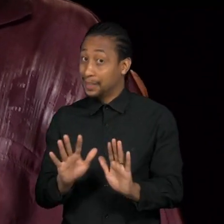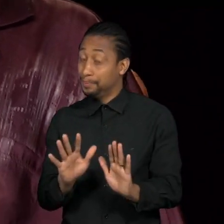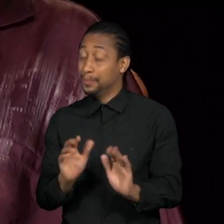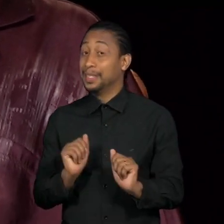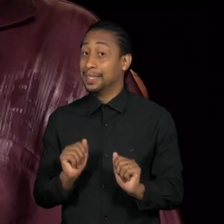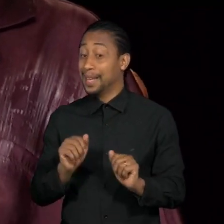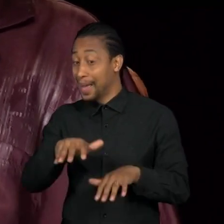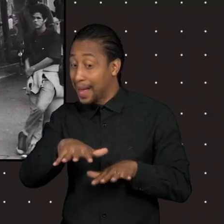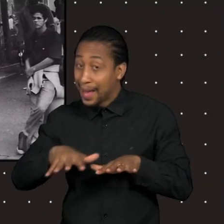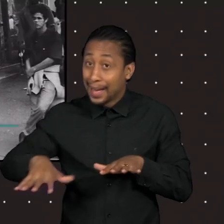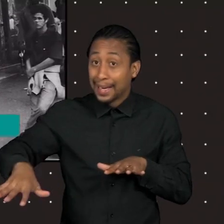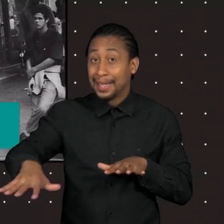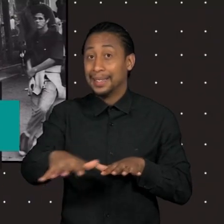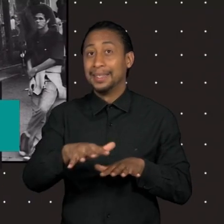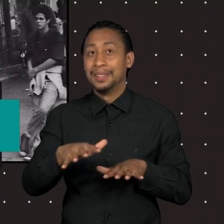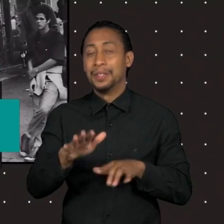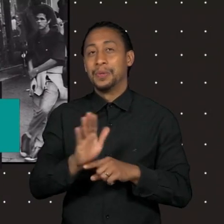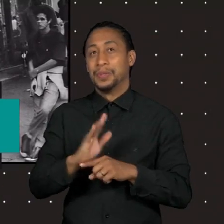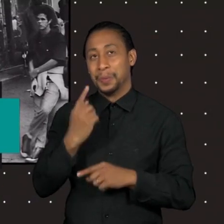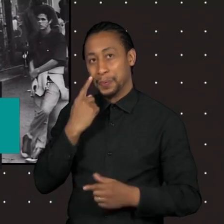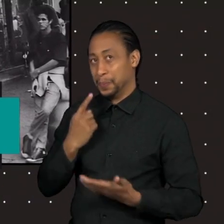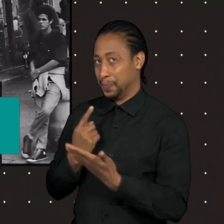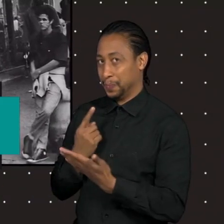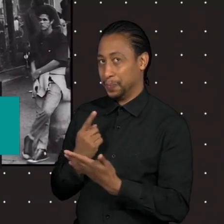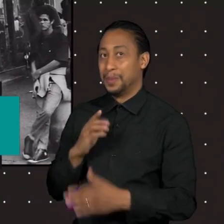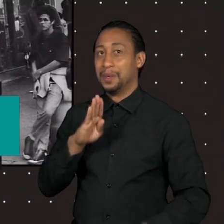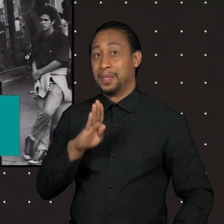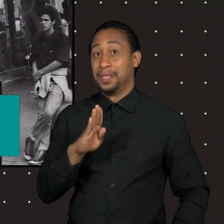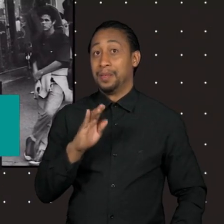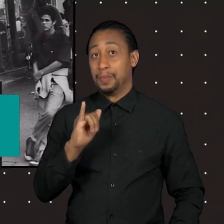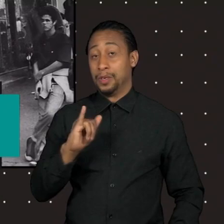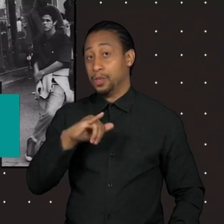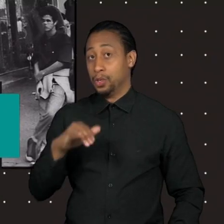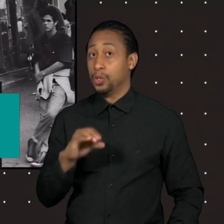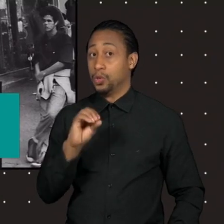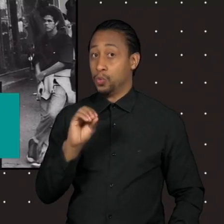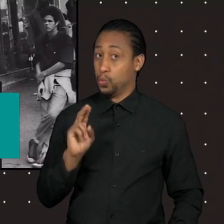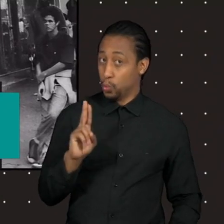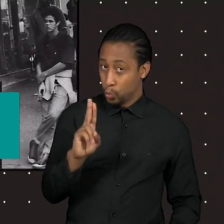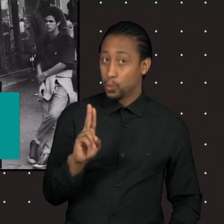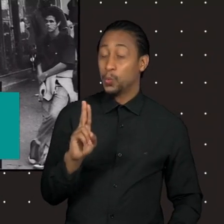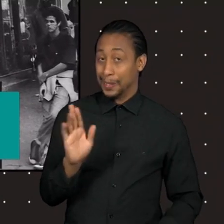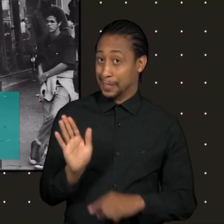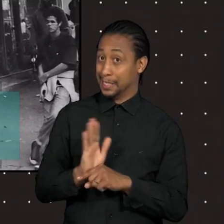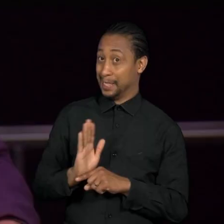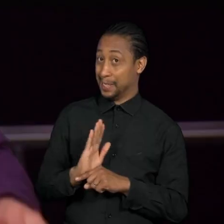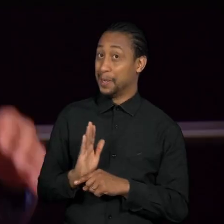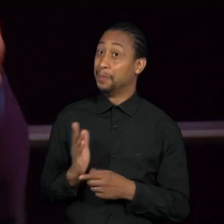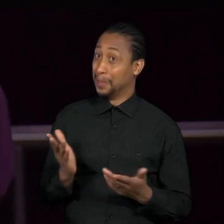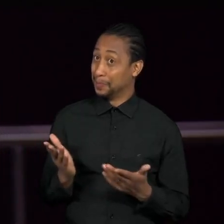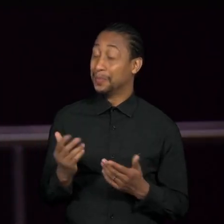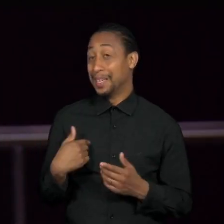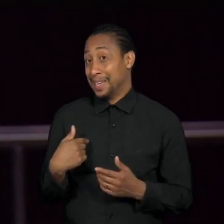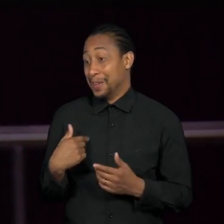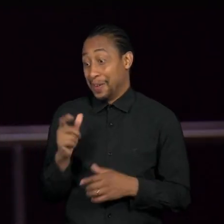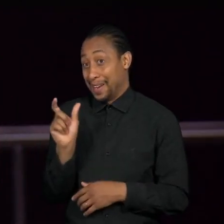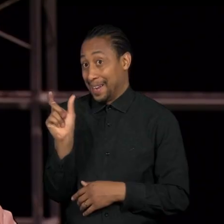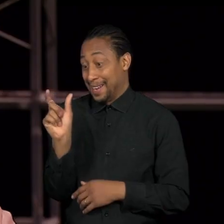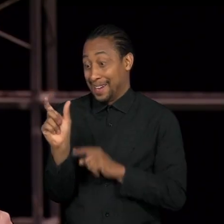lugar era principalmente o Cine Biju, né, que deixava a gente falsificar a